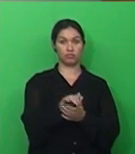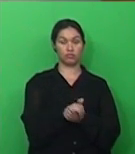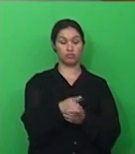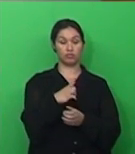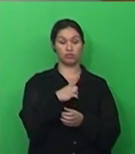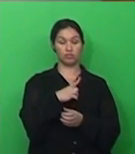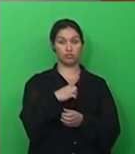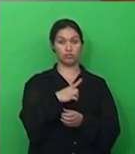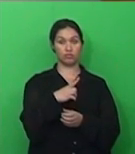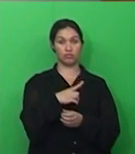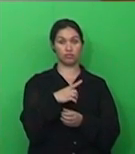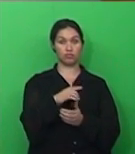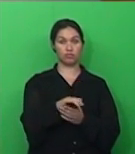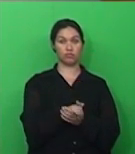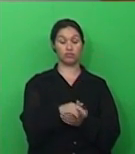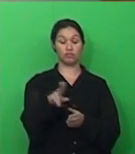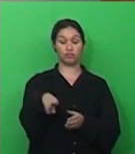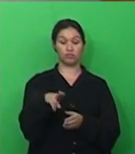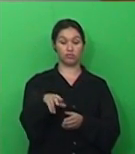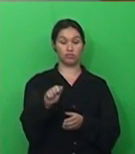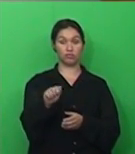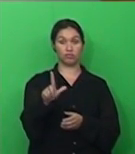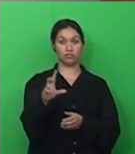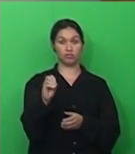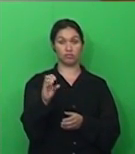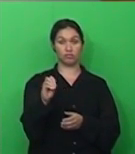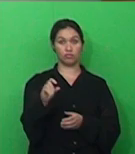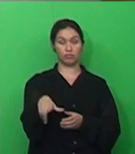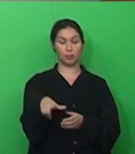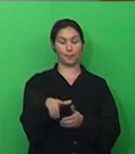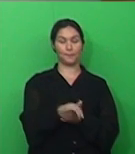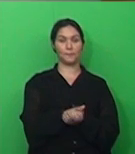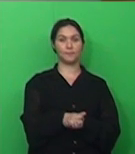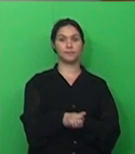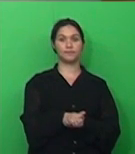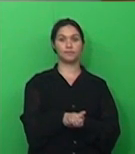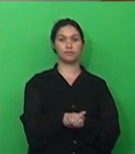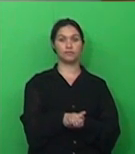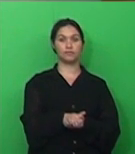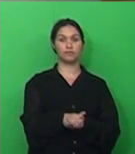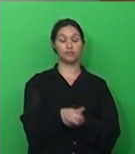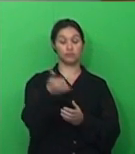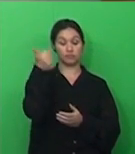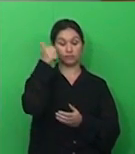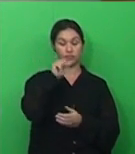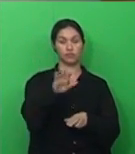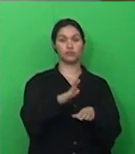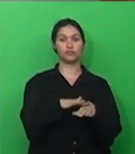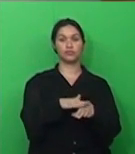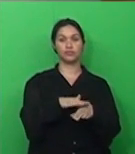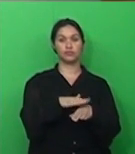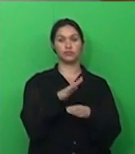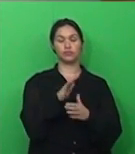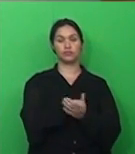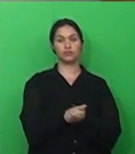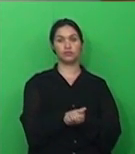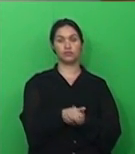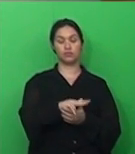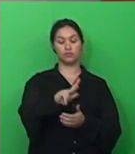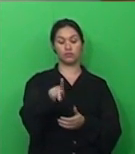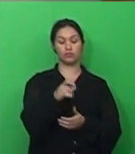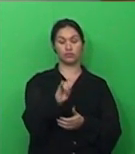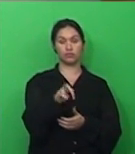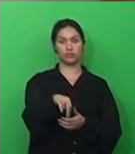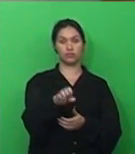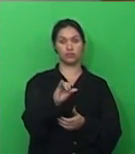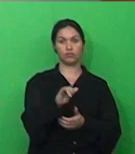mobilização do Poder Executivo no sentido de erradicação e de incentivo principalmente na questão da higiene das